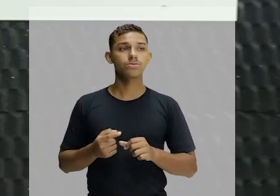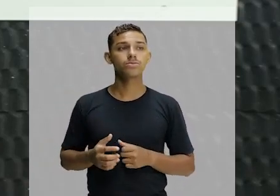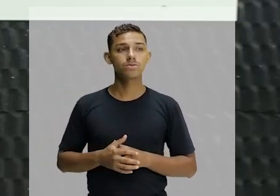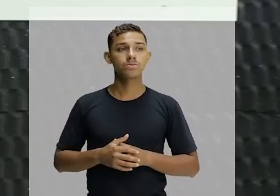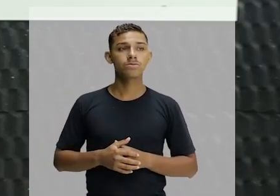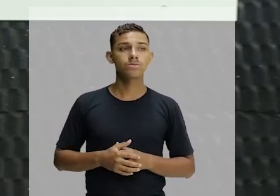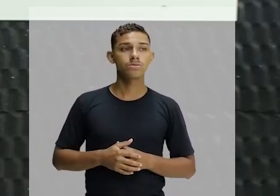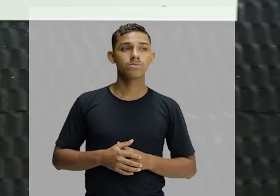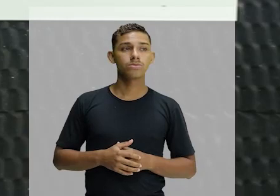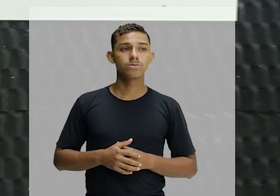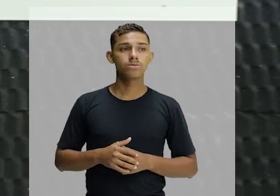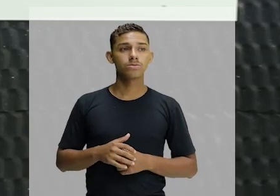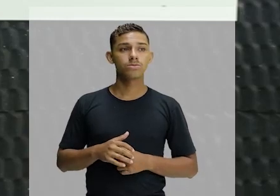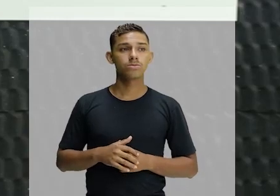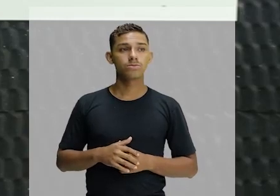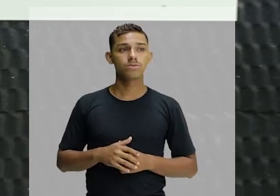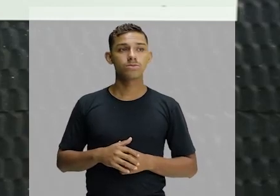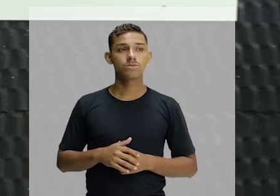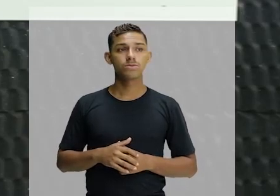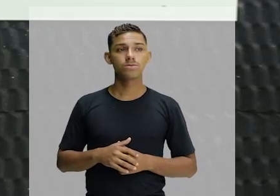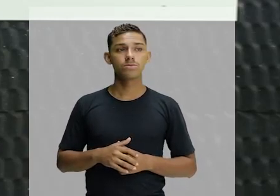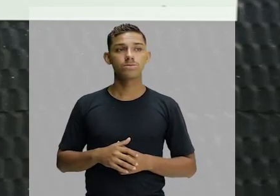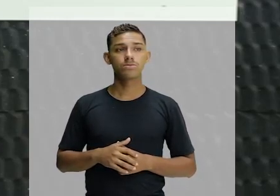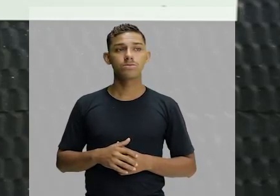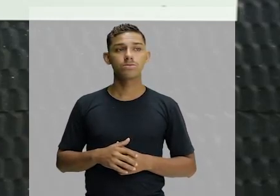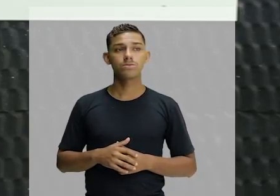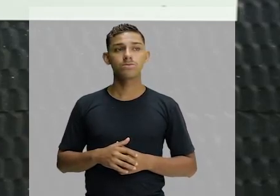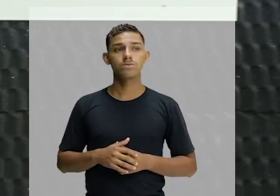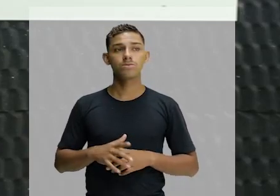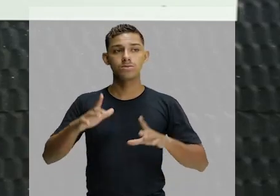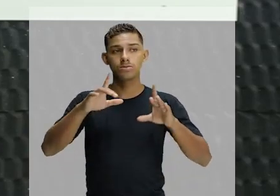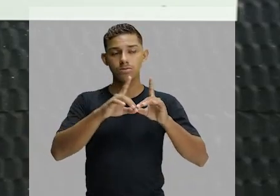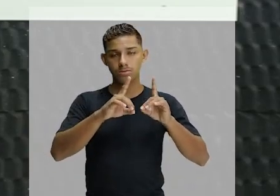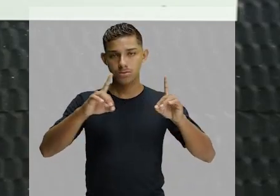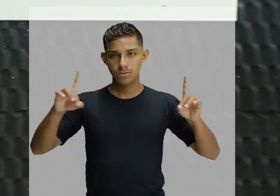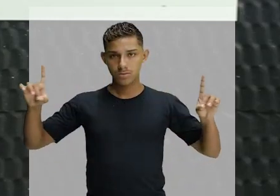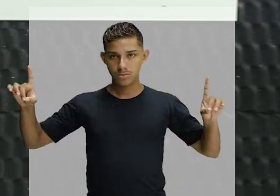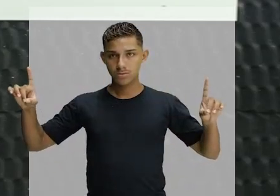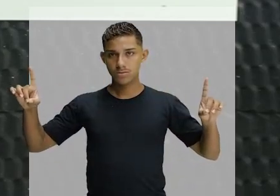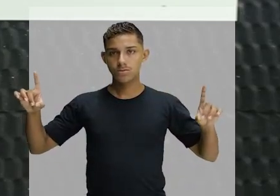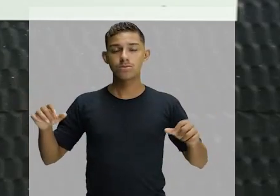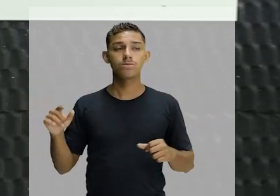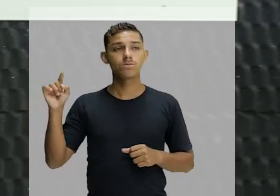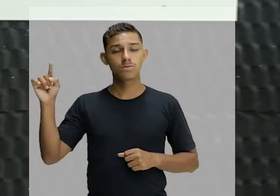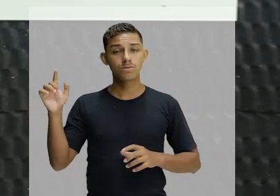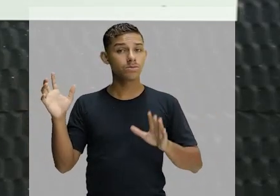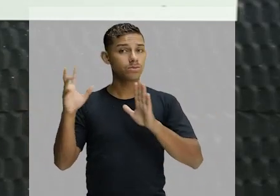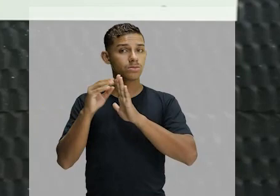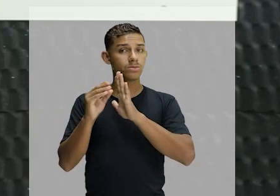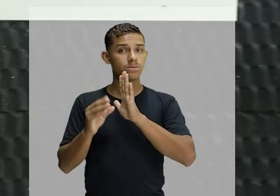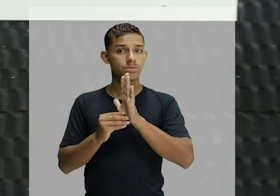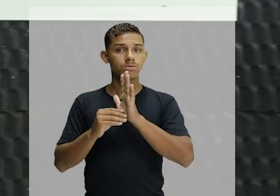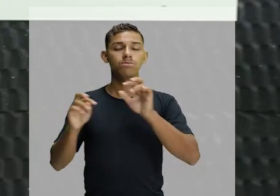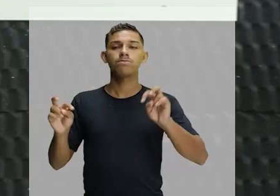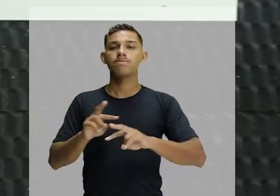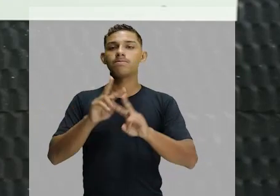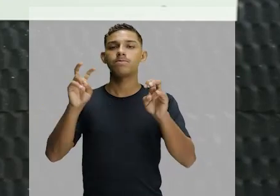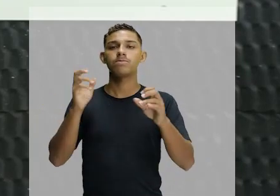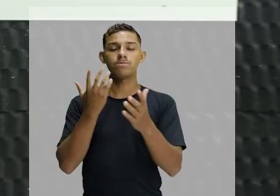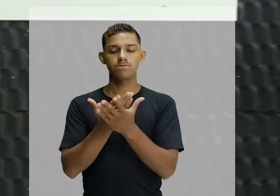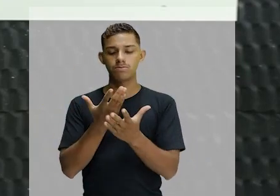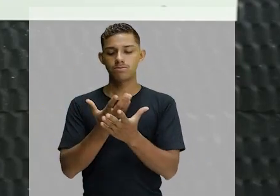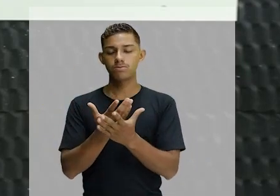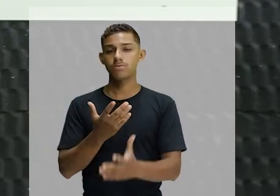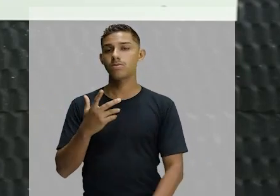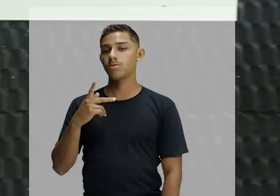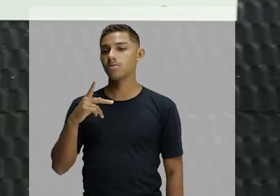ao quadrado. Tá? Distância entre dois pontos. Ó. Esse conteúdo está lá quando estudou, fez